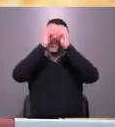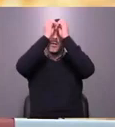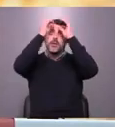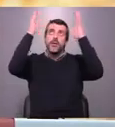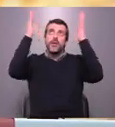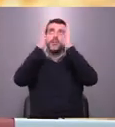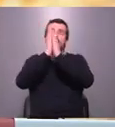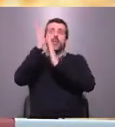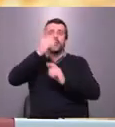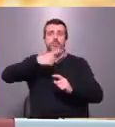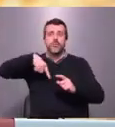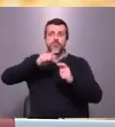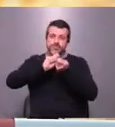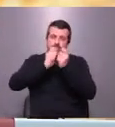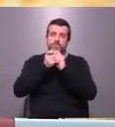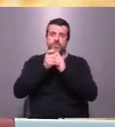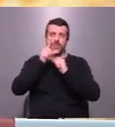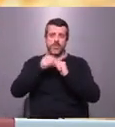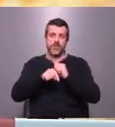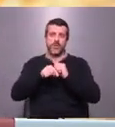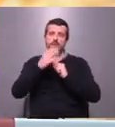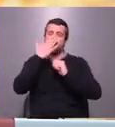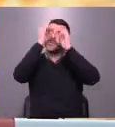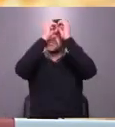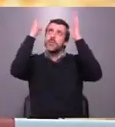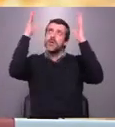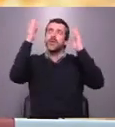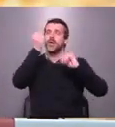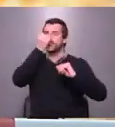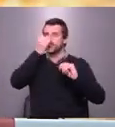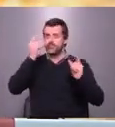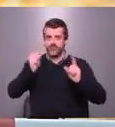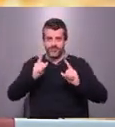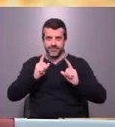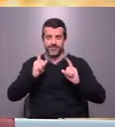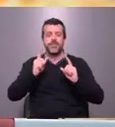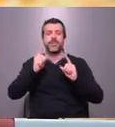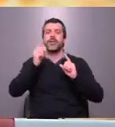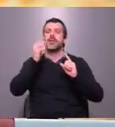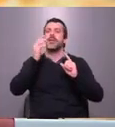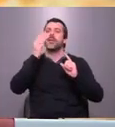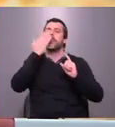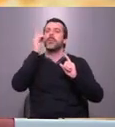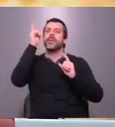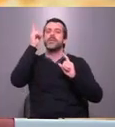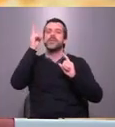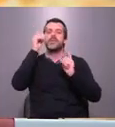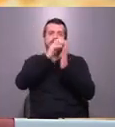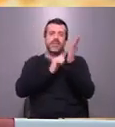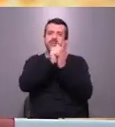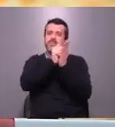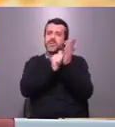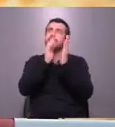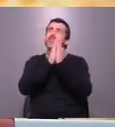Deus, da imagem que fazemos de Deus, tantas vezes muito pouco premiada pelo